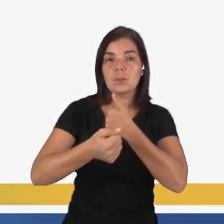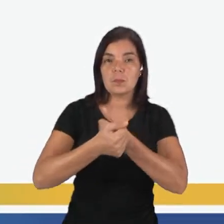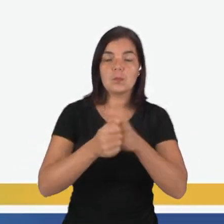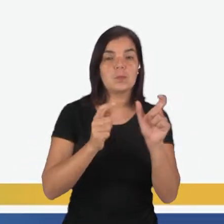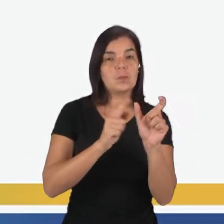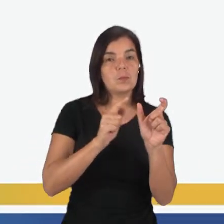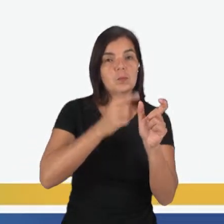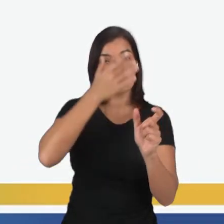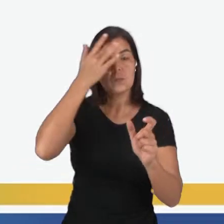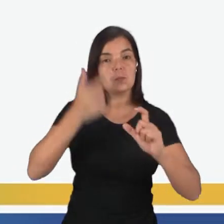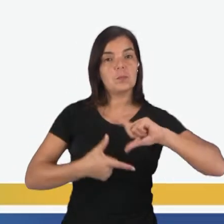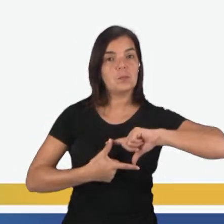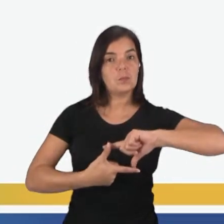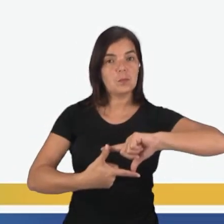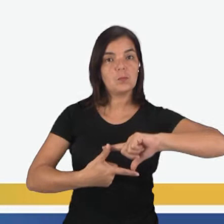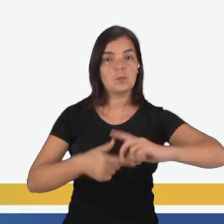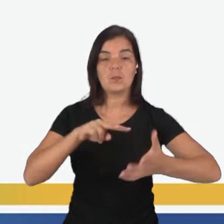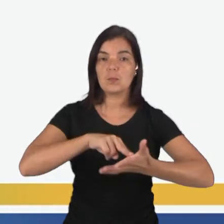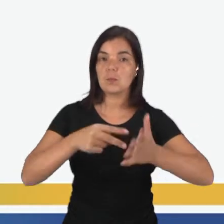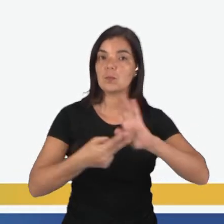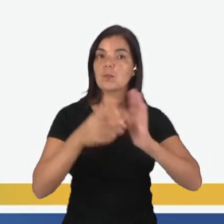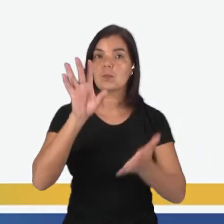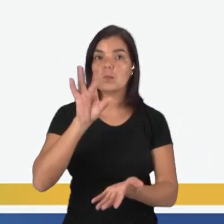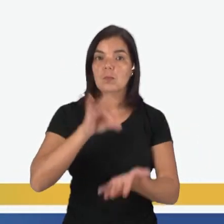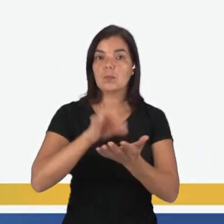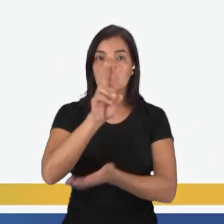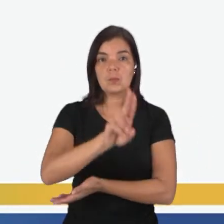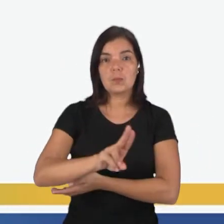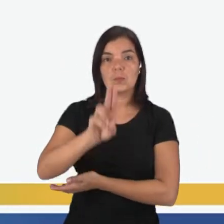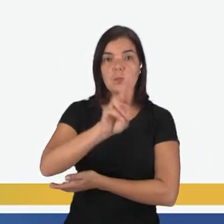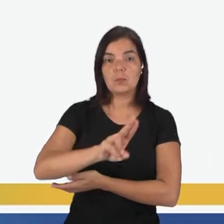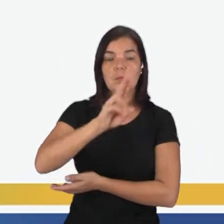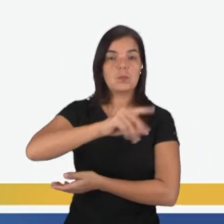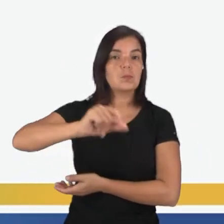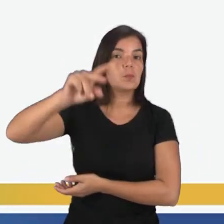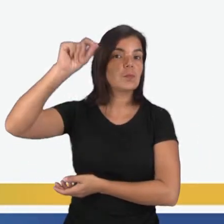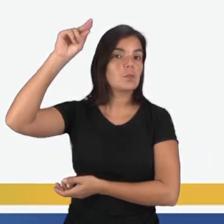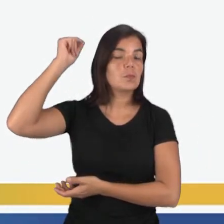termos fanático e entusiasmo no sentido original, usado pelos